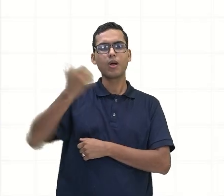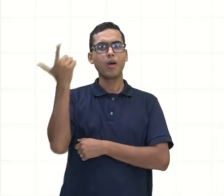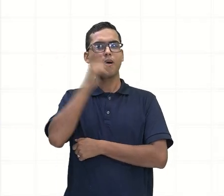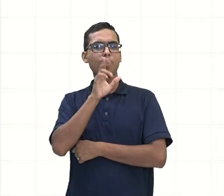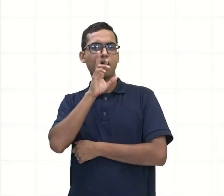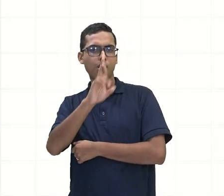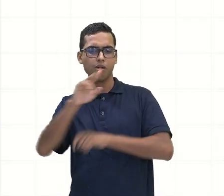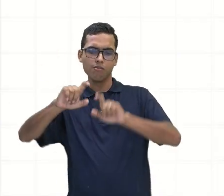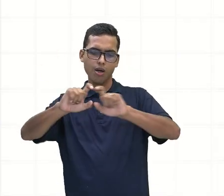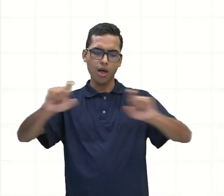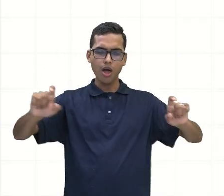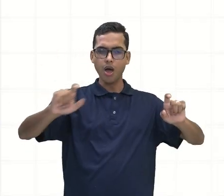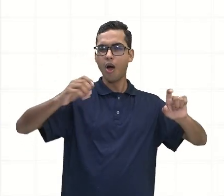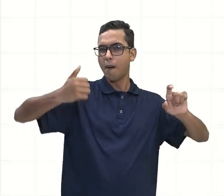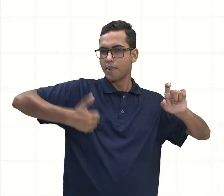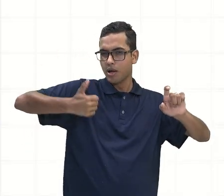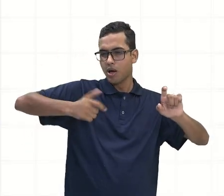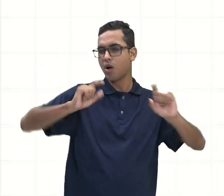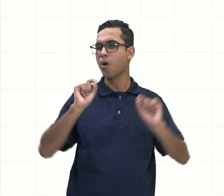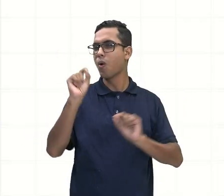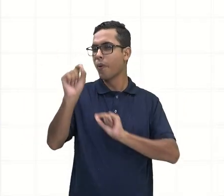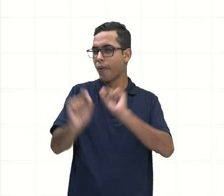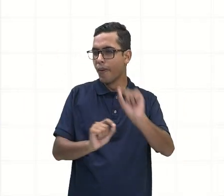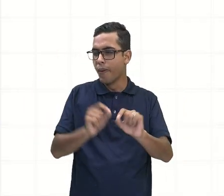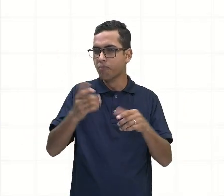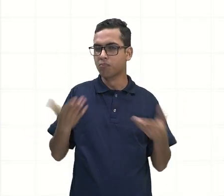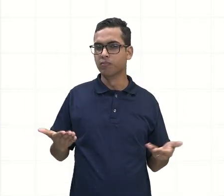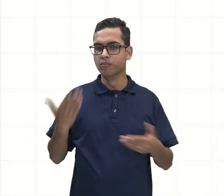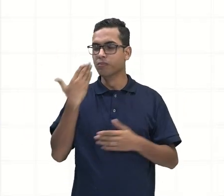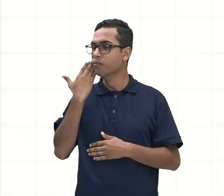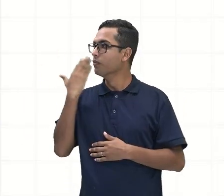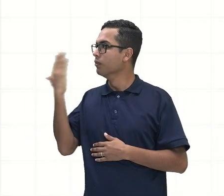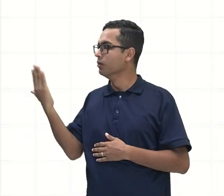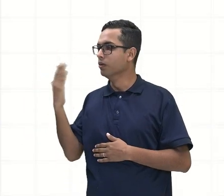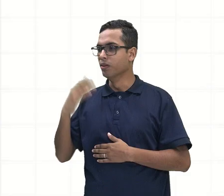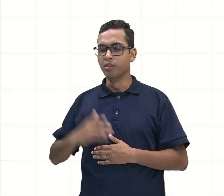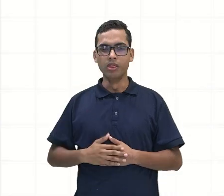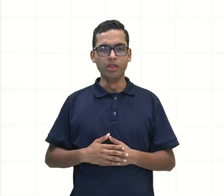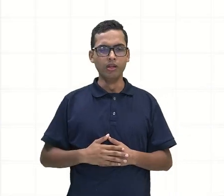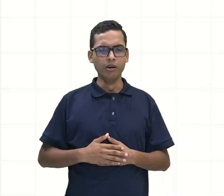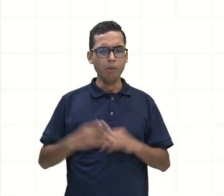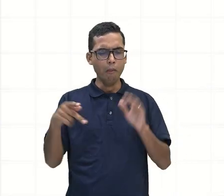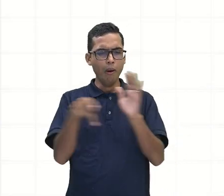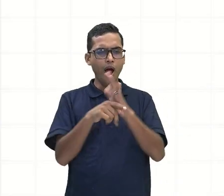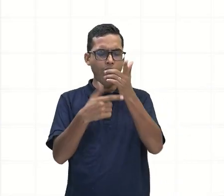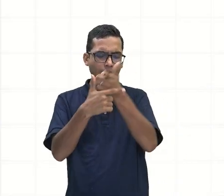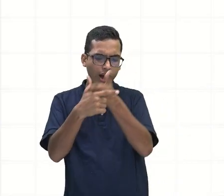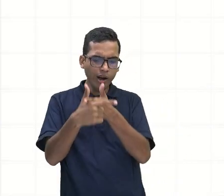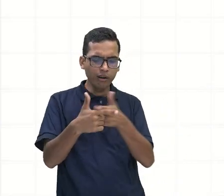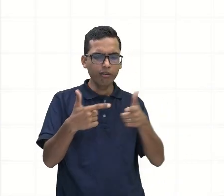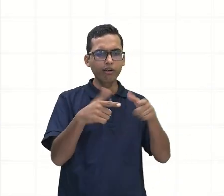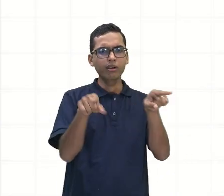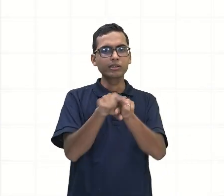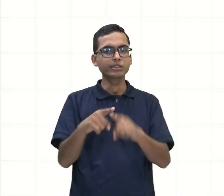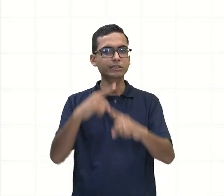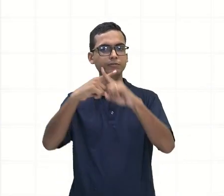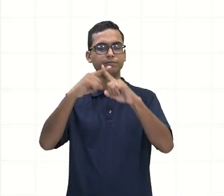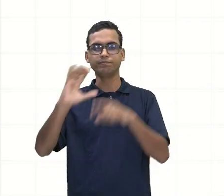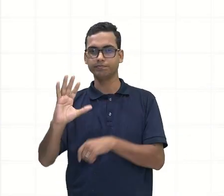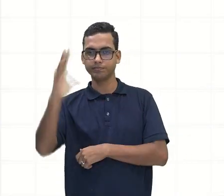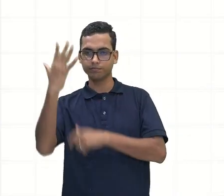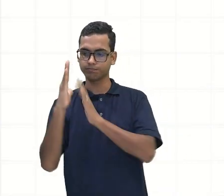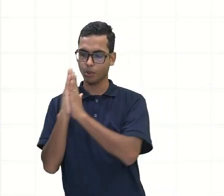Então, a nossa primeira ordem aqui é observar as divisões e a multiplicação na ordem que